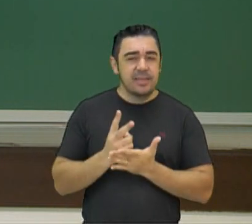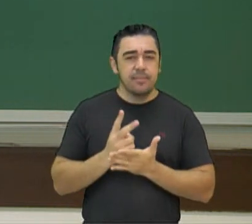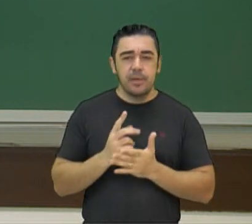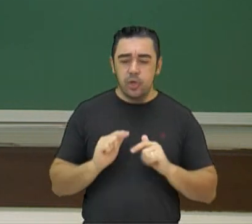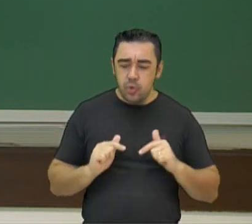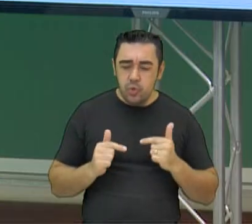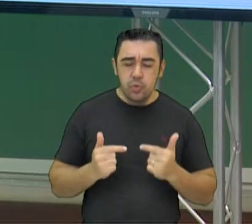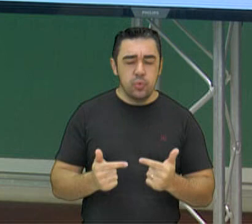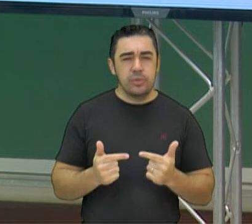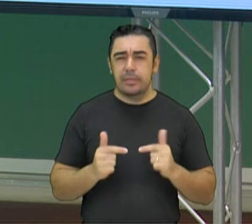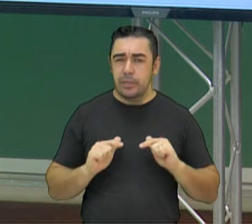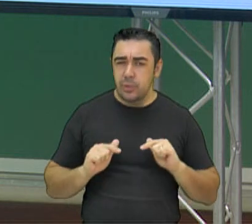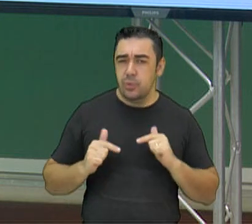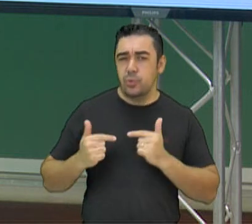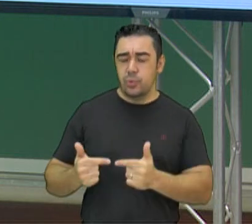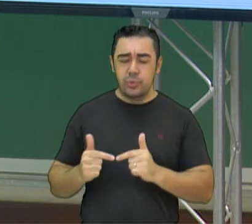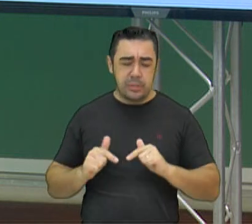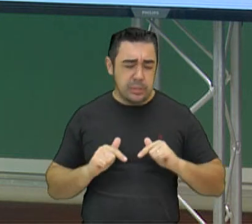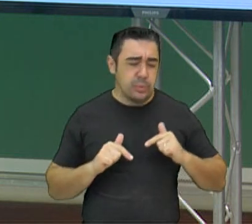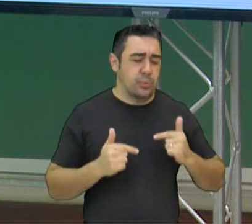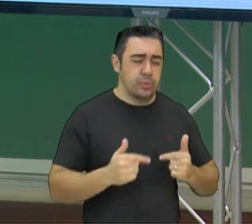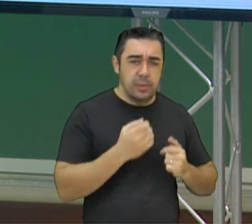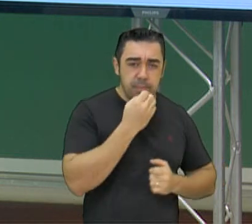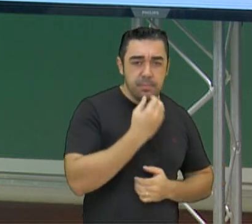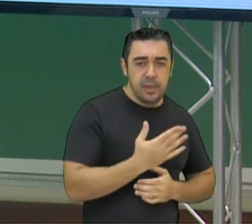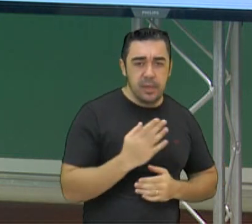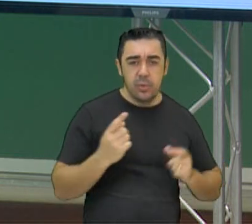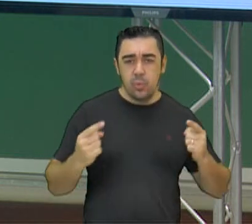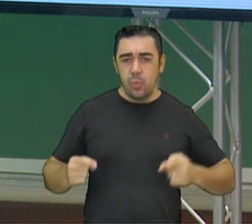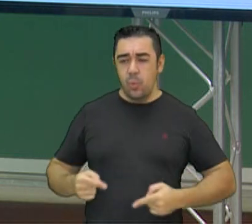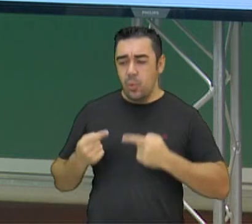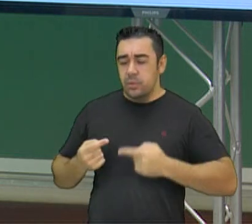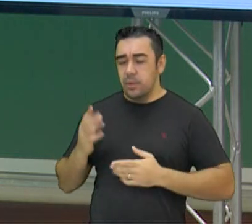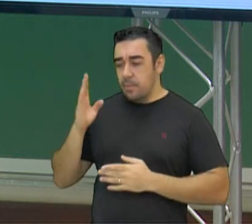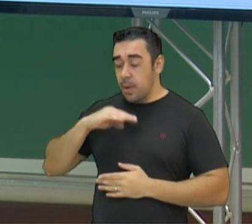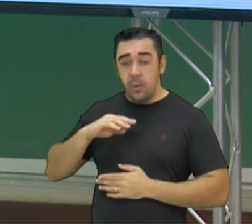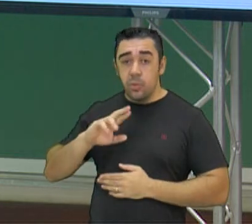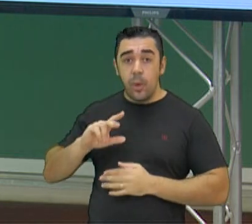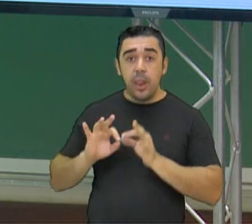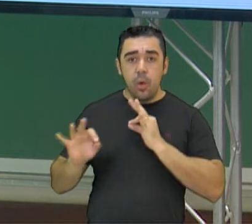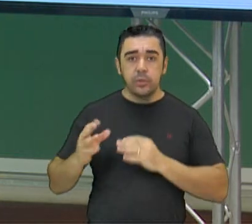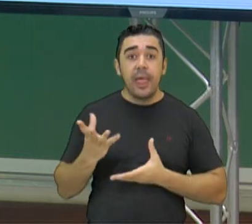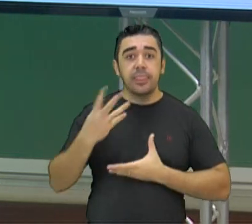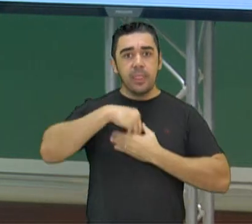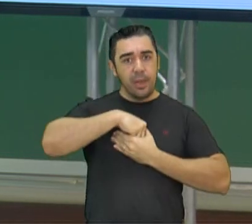mal. Mas não uma luta lá longe, lá externa, não. É uma luta dentro da pessoa.